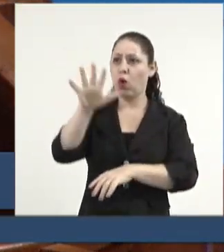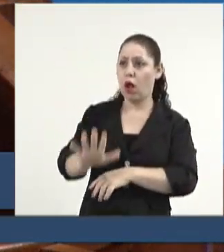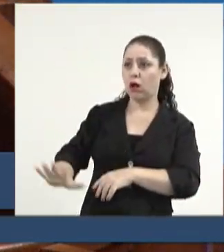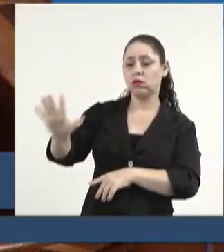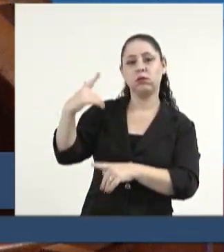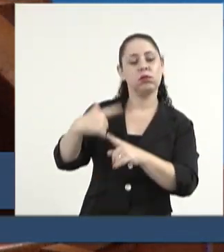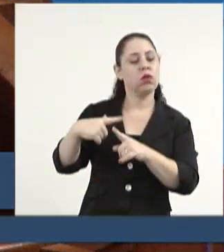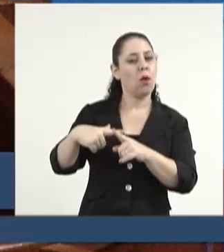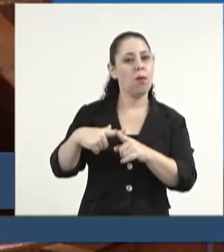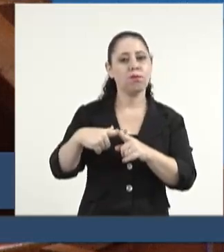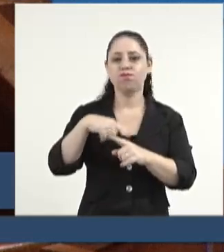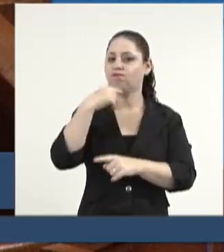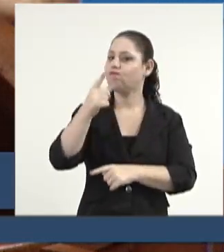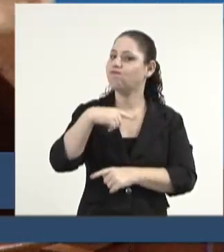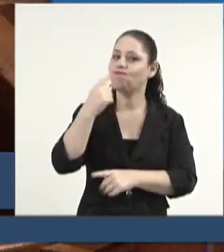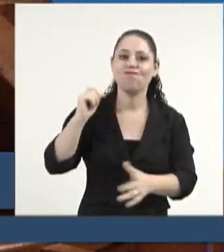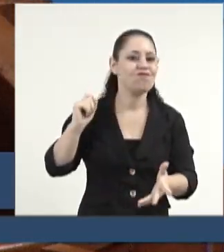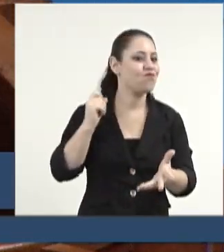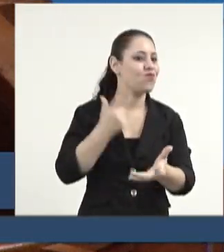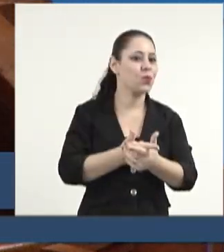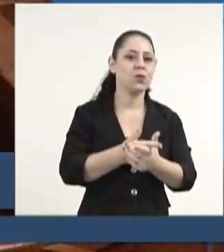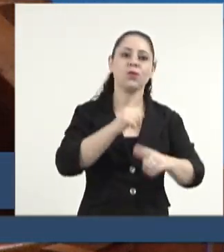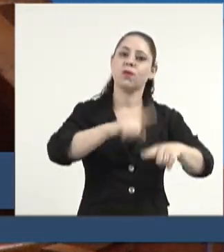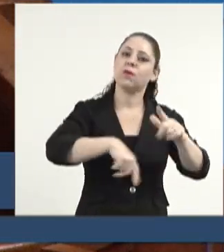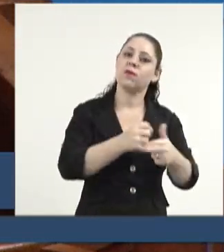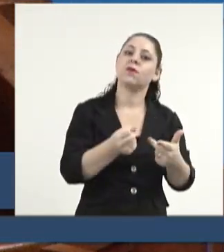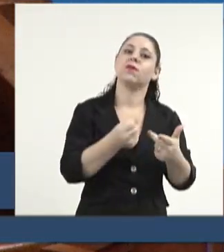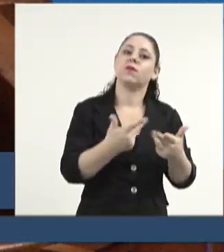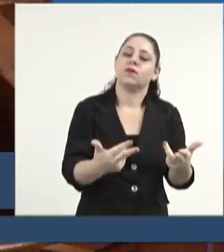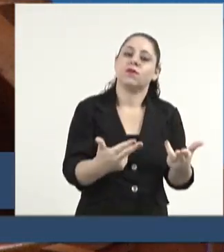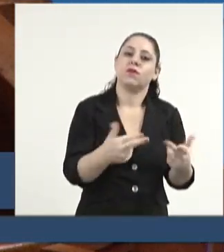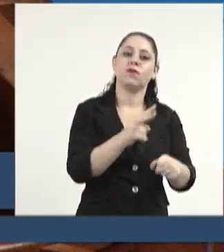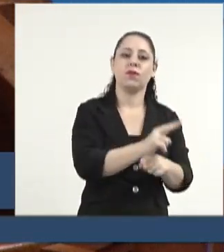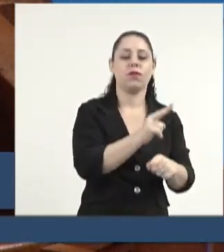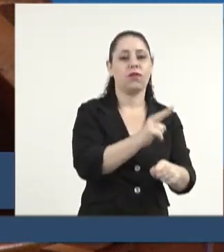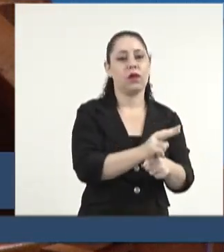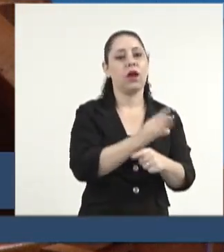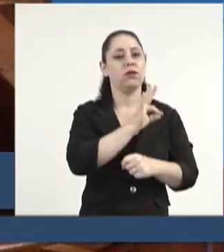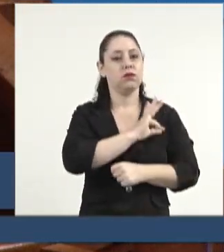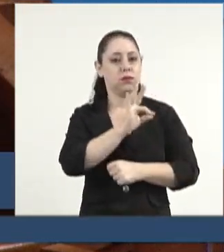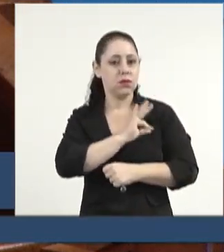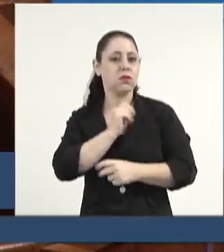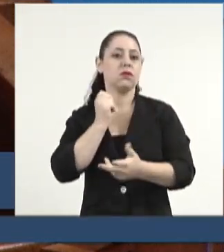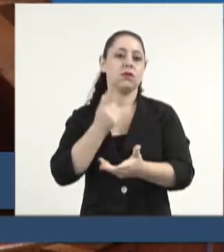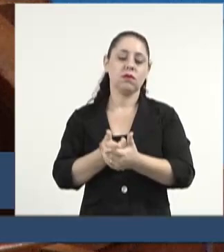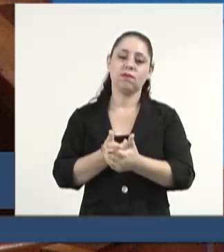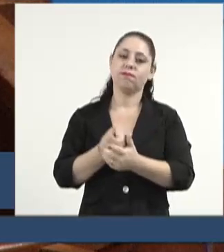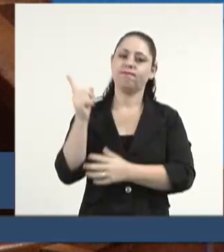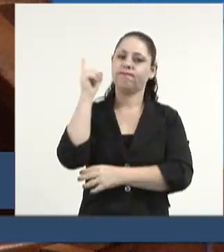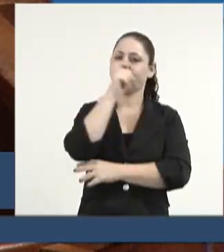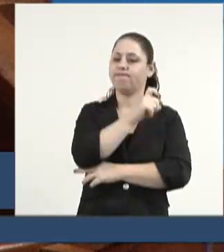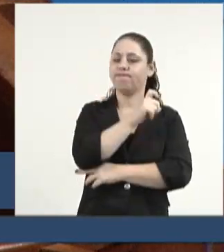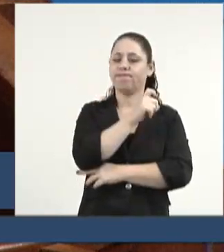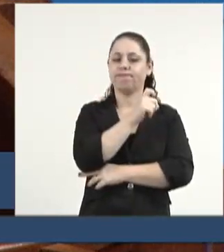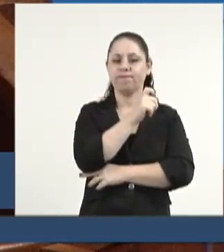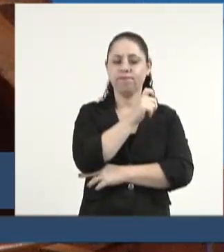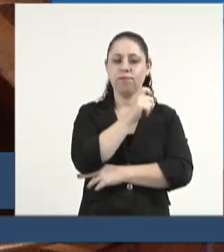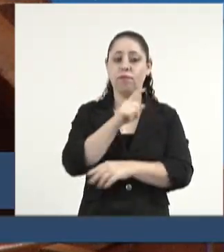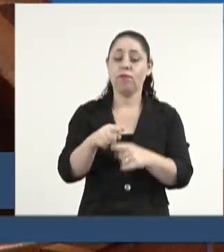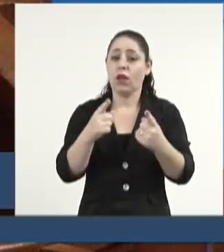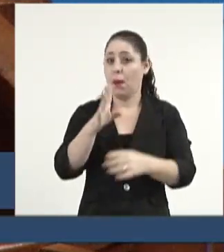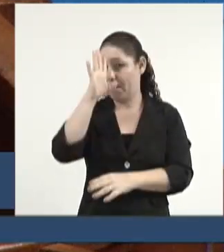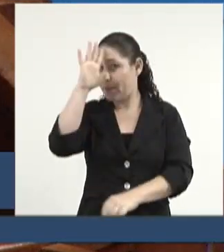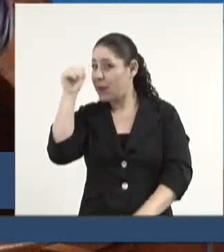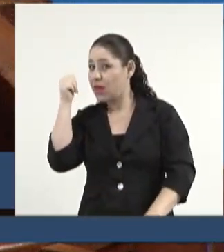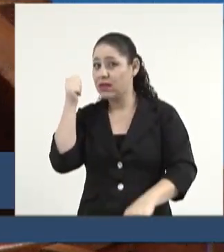eles não estão dando conta de pagar o custo de produção. A atividade está num momento ruim na Europa, mas a